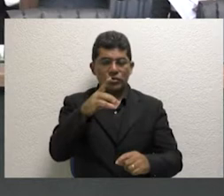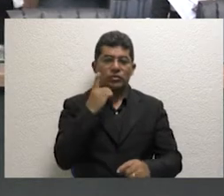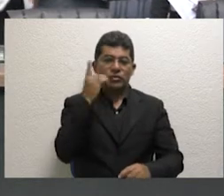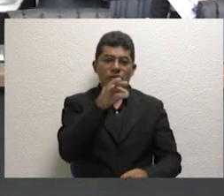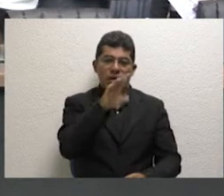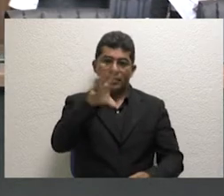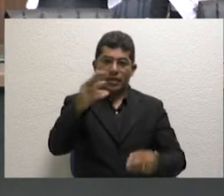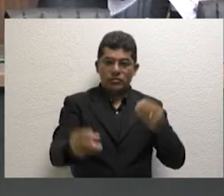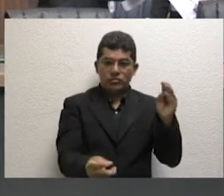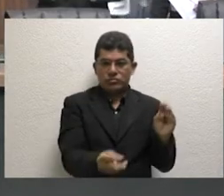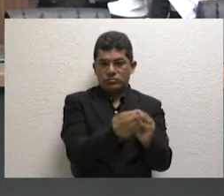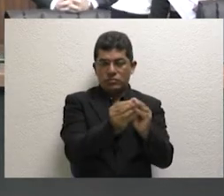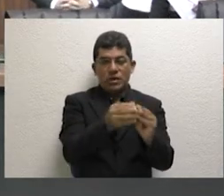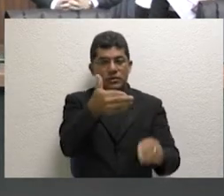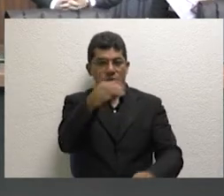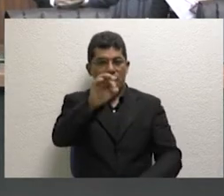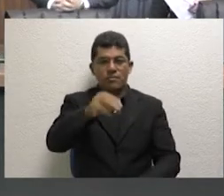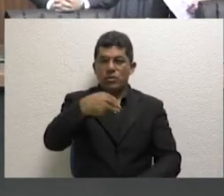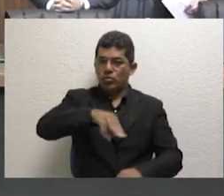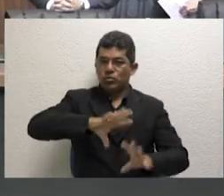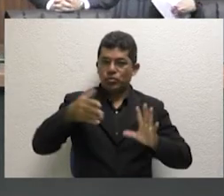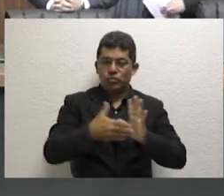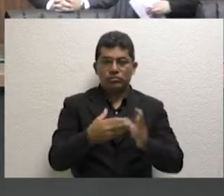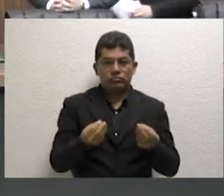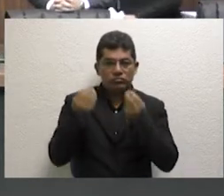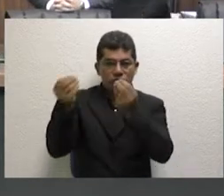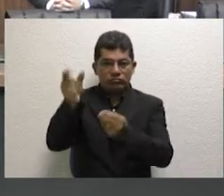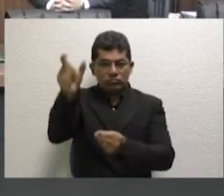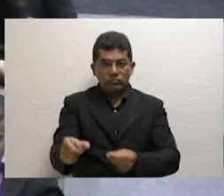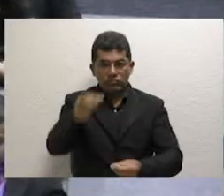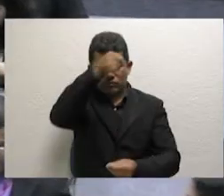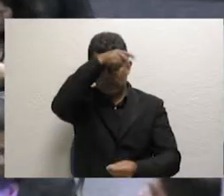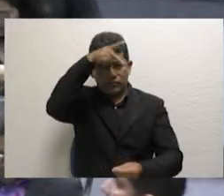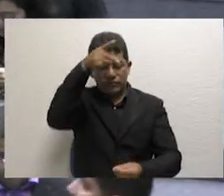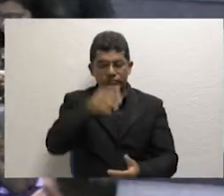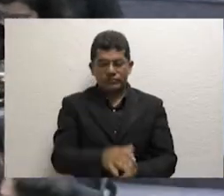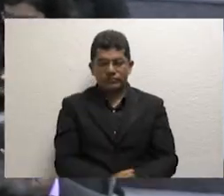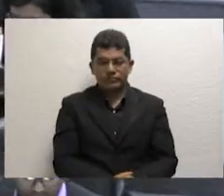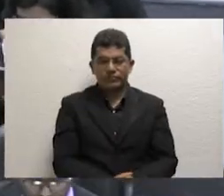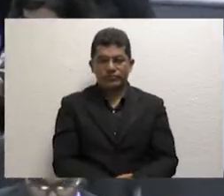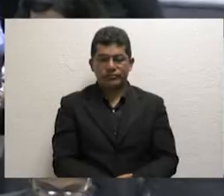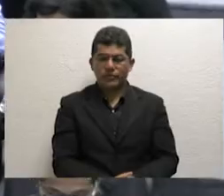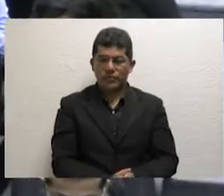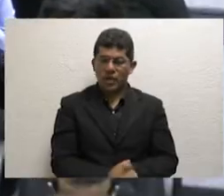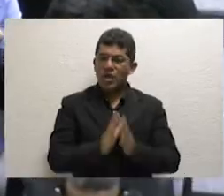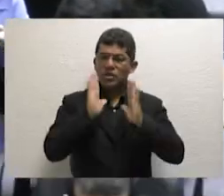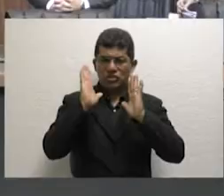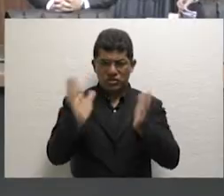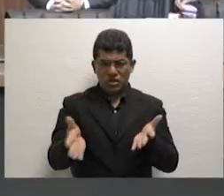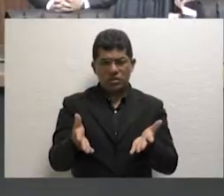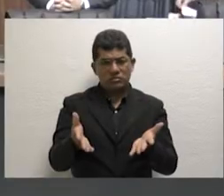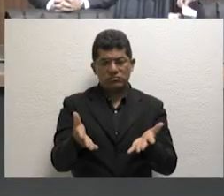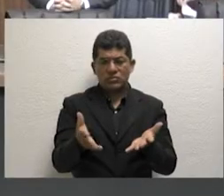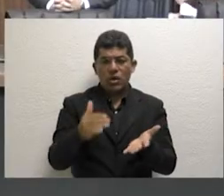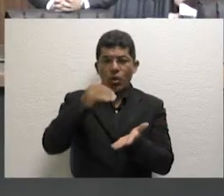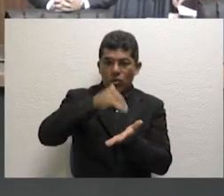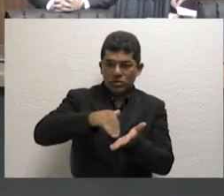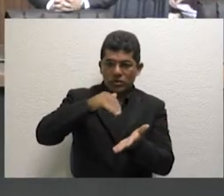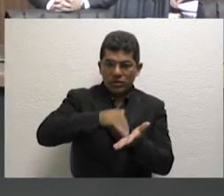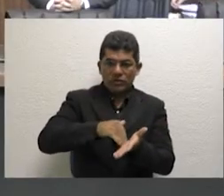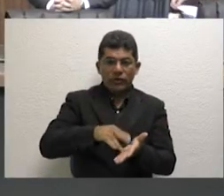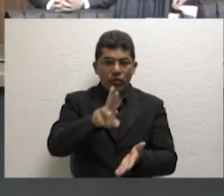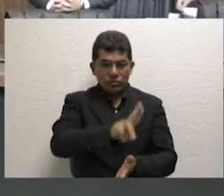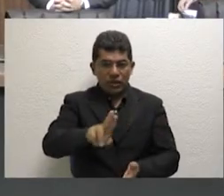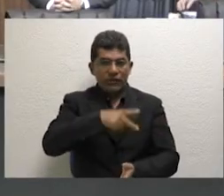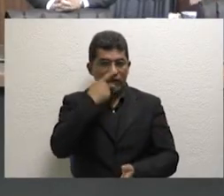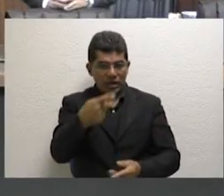Frasch e cinco minutos do deputado Belão foi isso convencionado eu quero já que o o secretário vai utilizar a